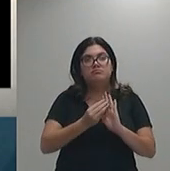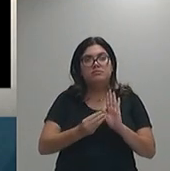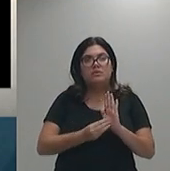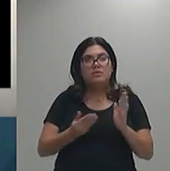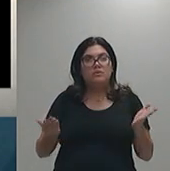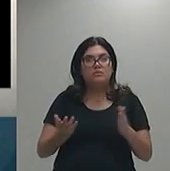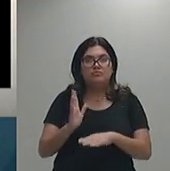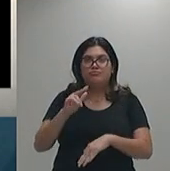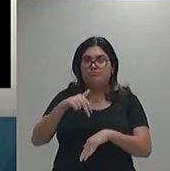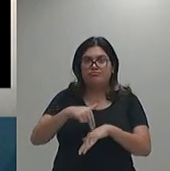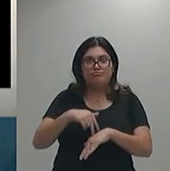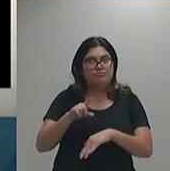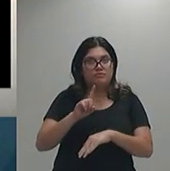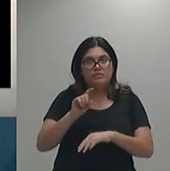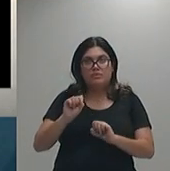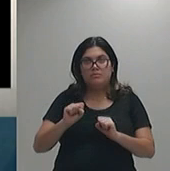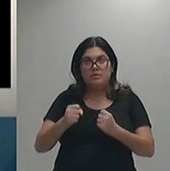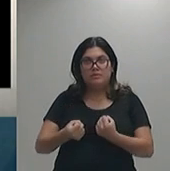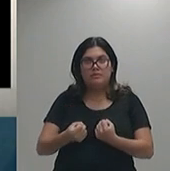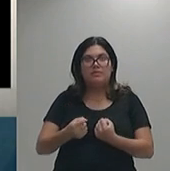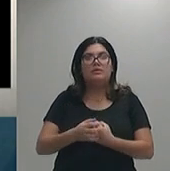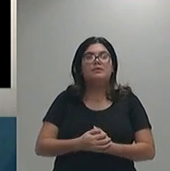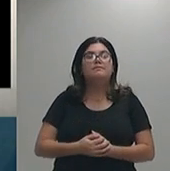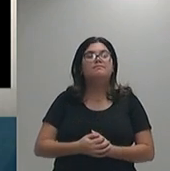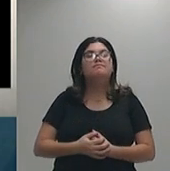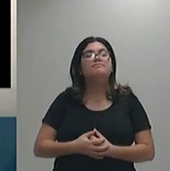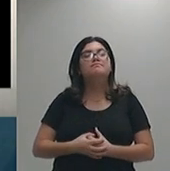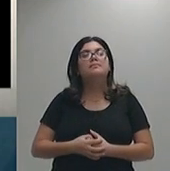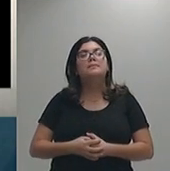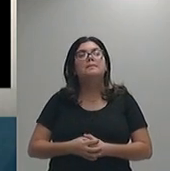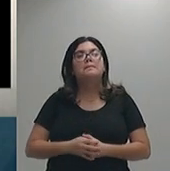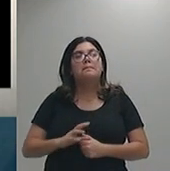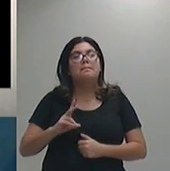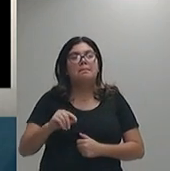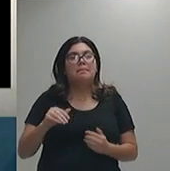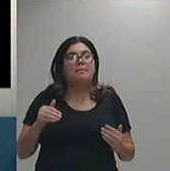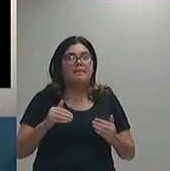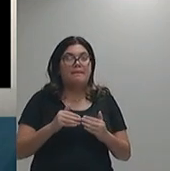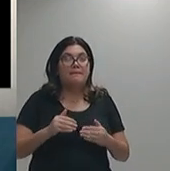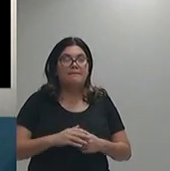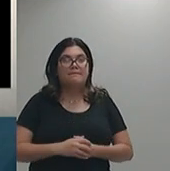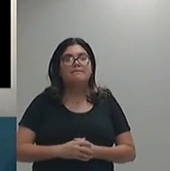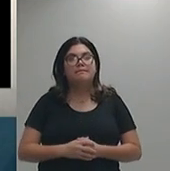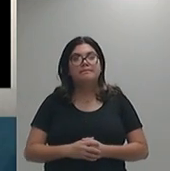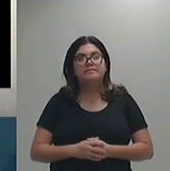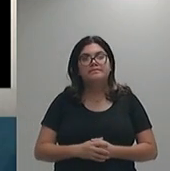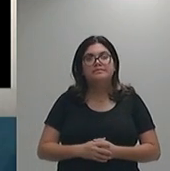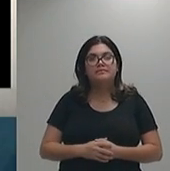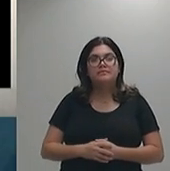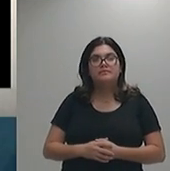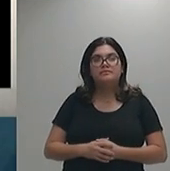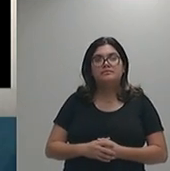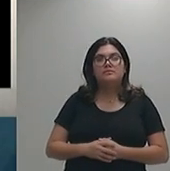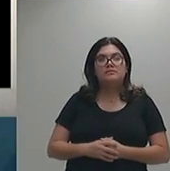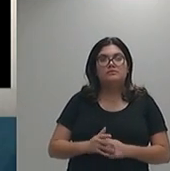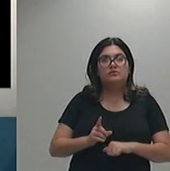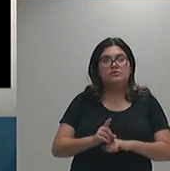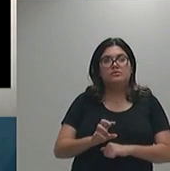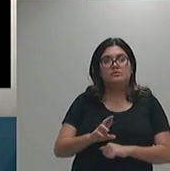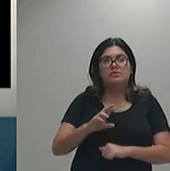como a minha costura aqui muito bem todos acordo fica portanto investido Dr Carlos Eduardo